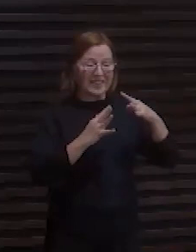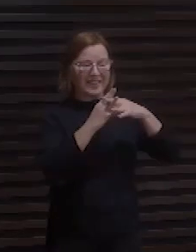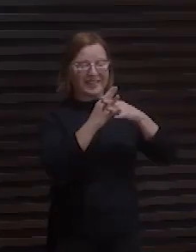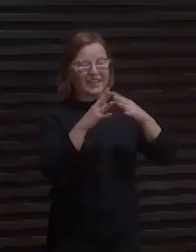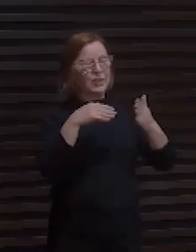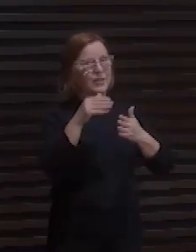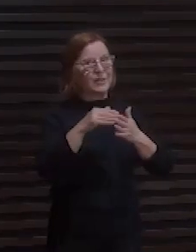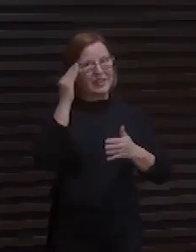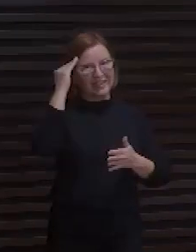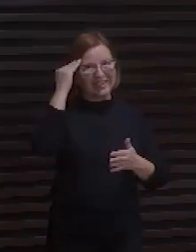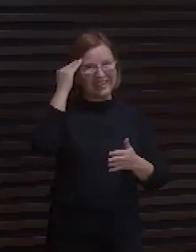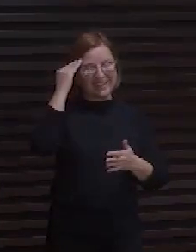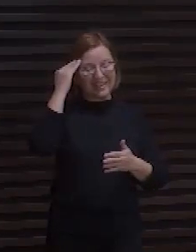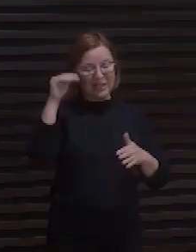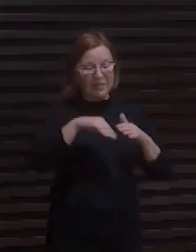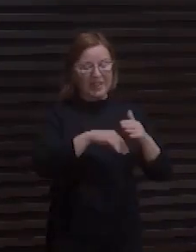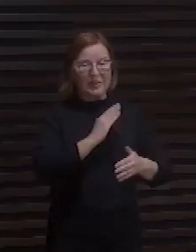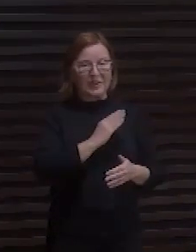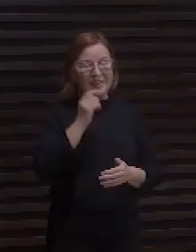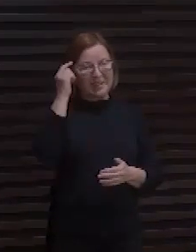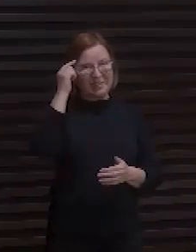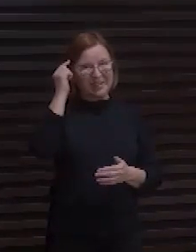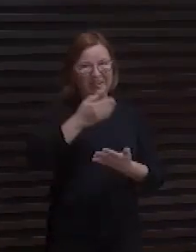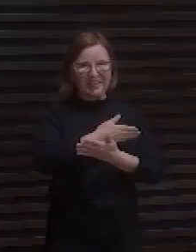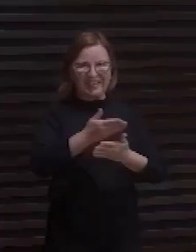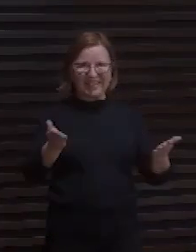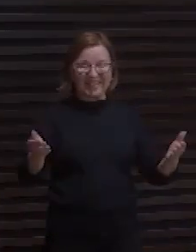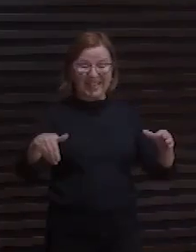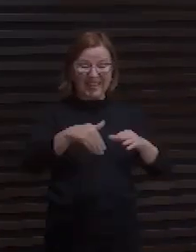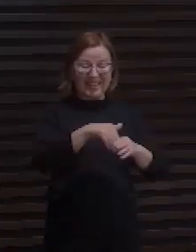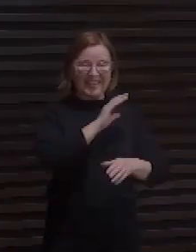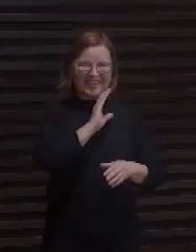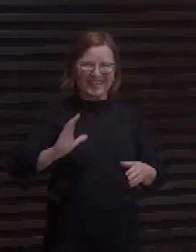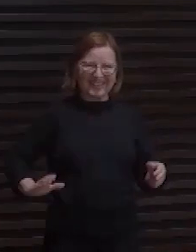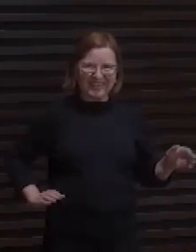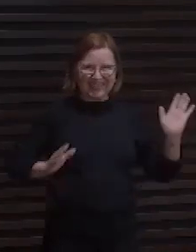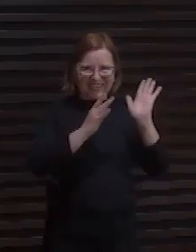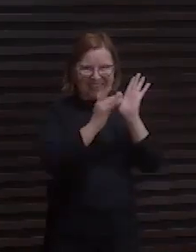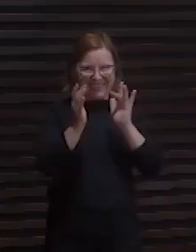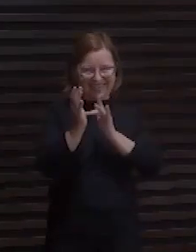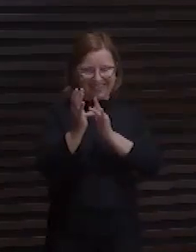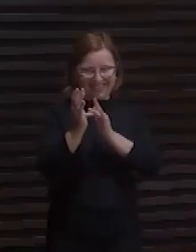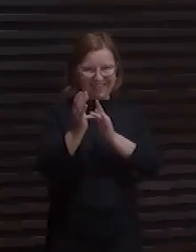entendimento, guardará o coração e a mente de vocês em Cristo Jesus.